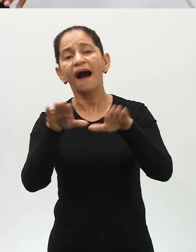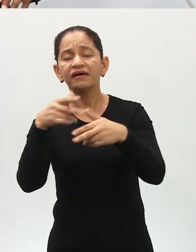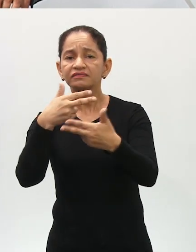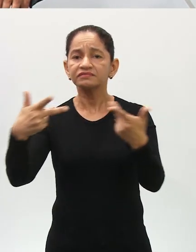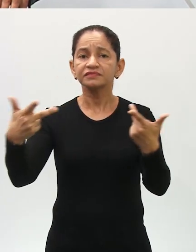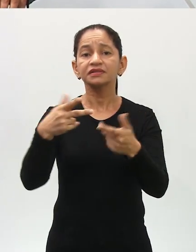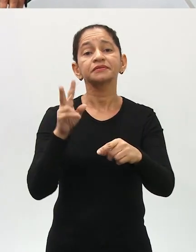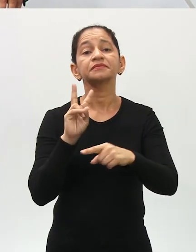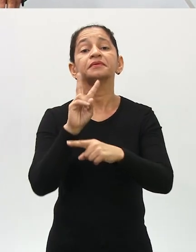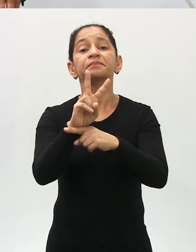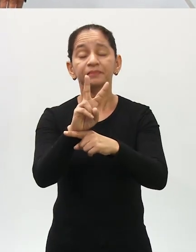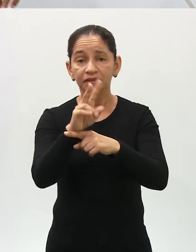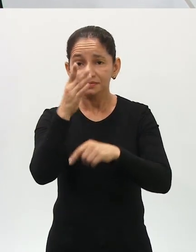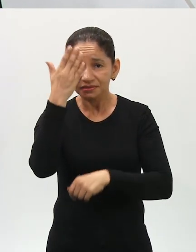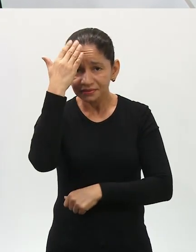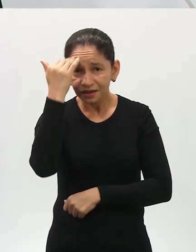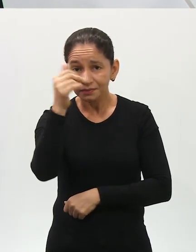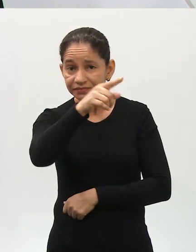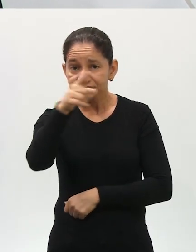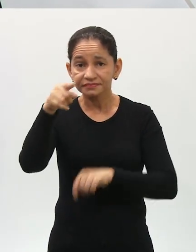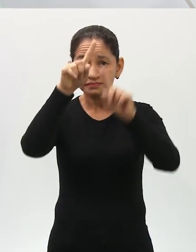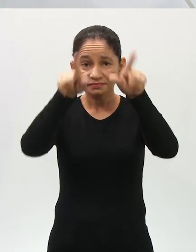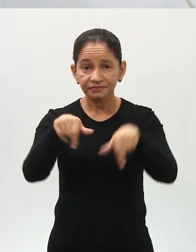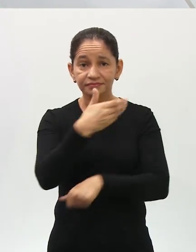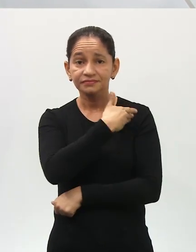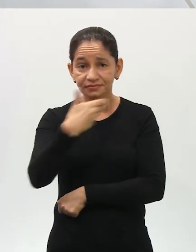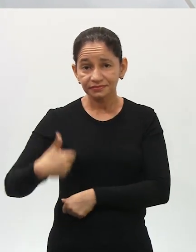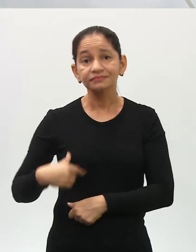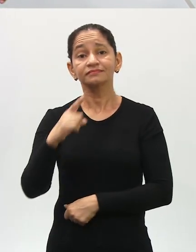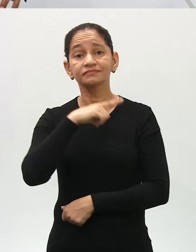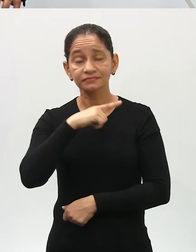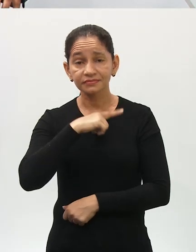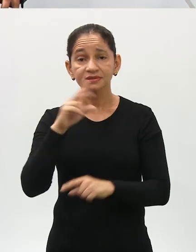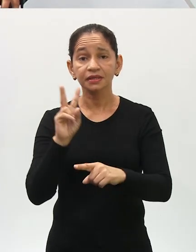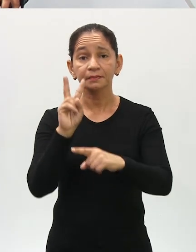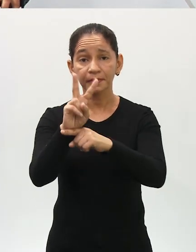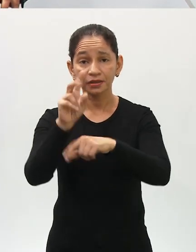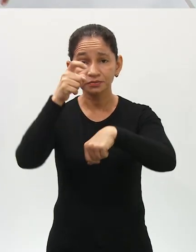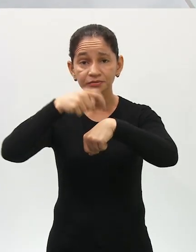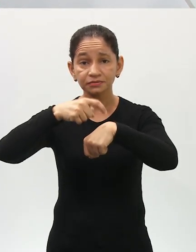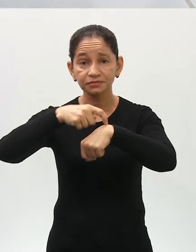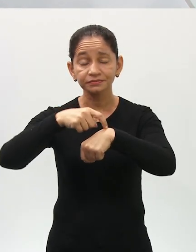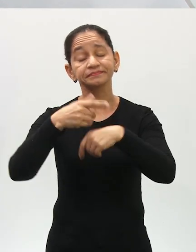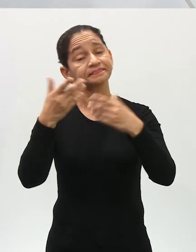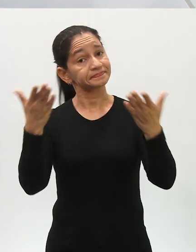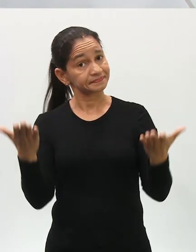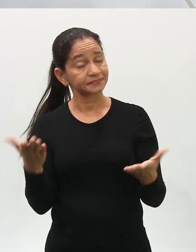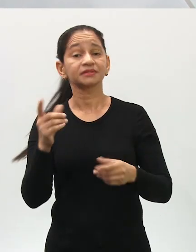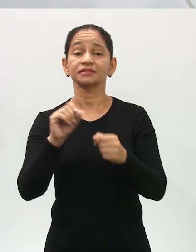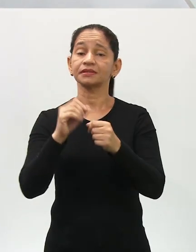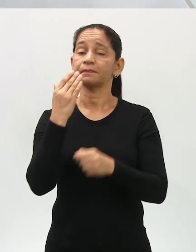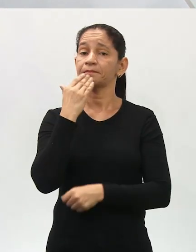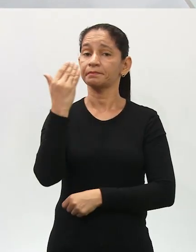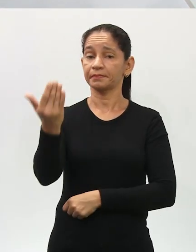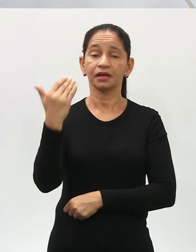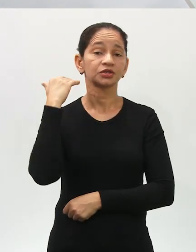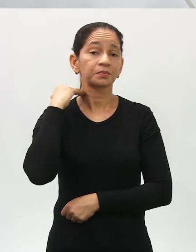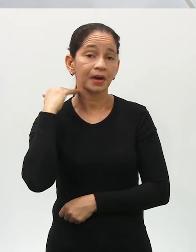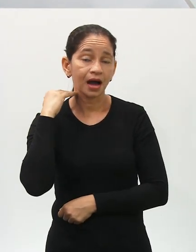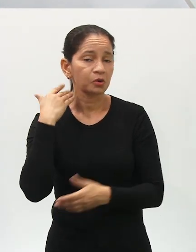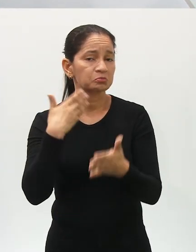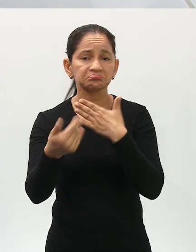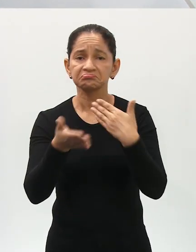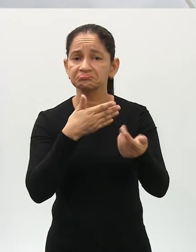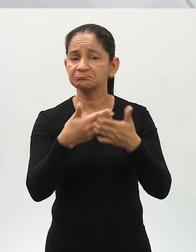repente tenham um empréstimo consignado, são servidores públicos e têm um empréstimo consignado. Então, você faz um empréstimo numa instituição